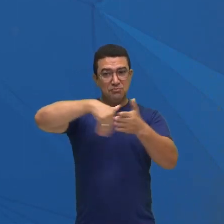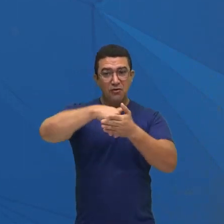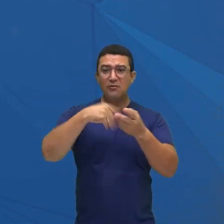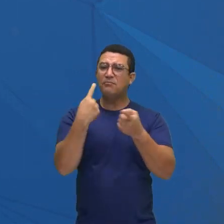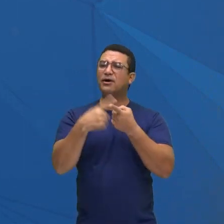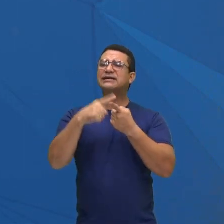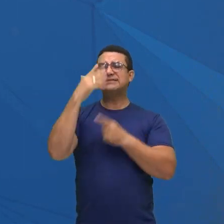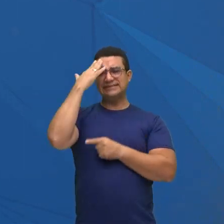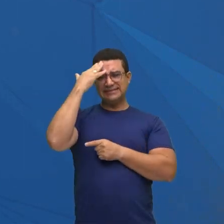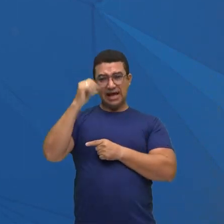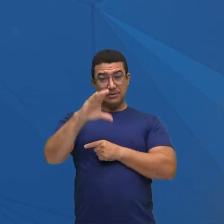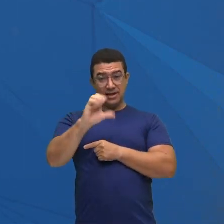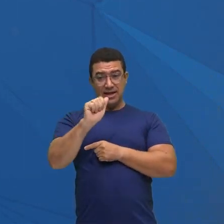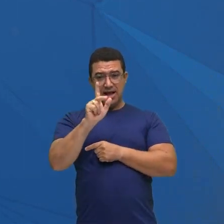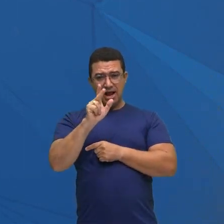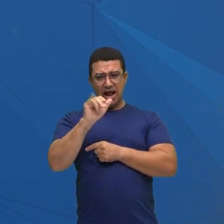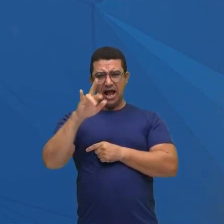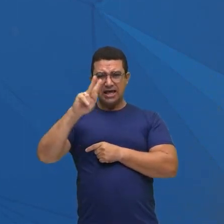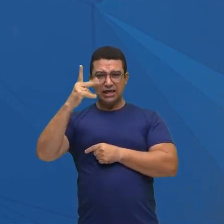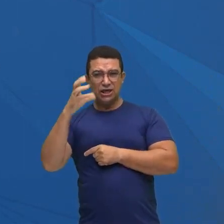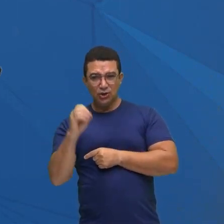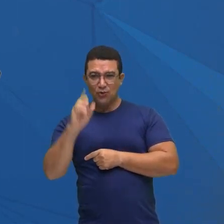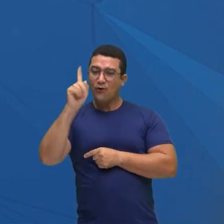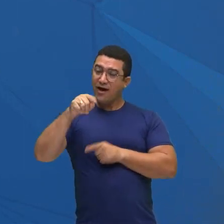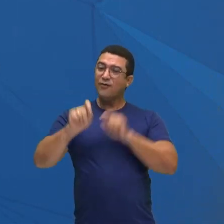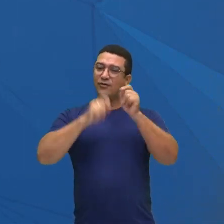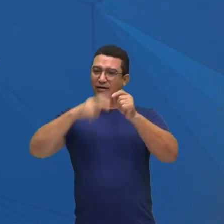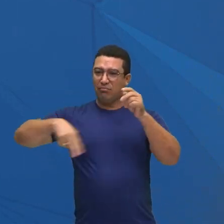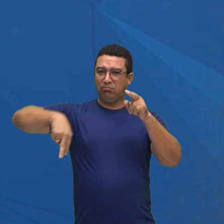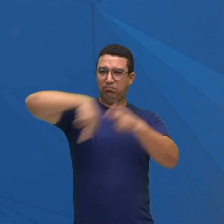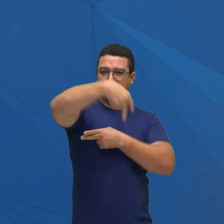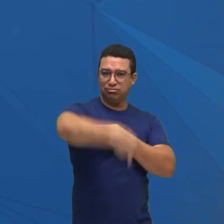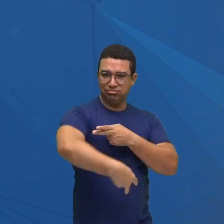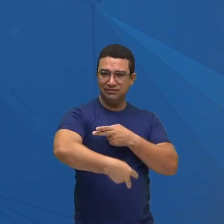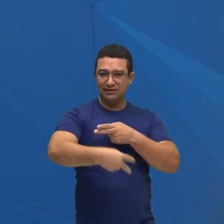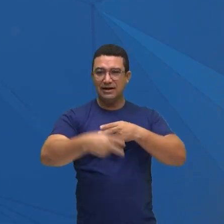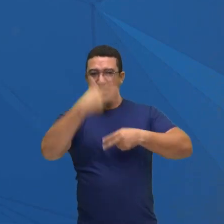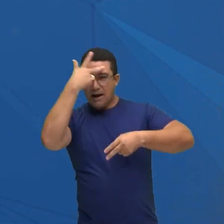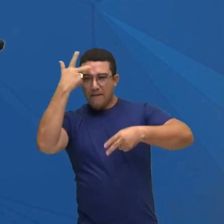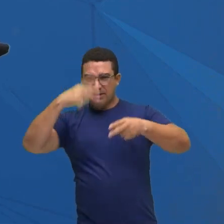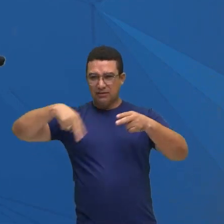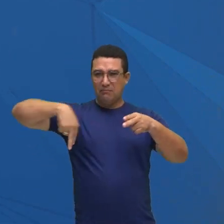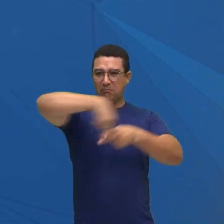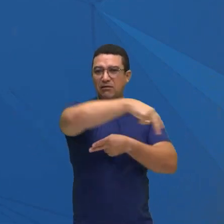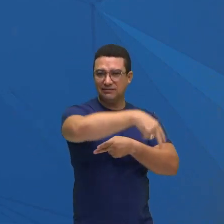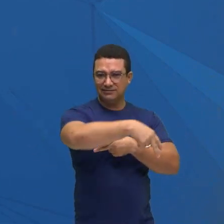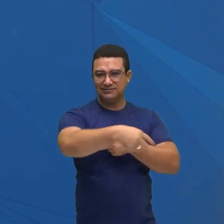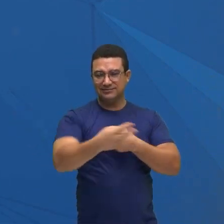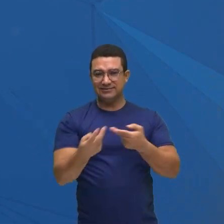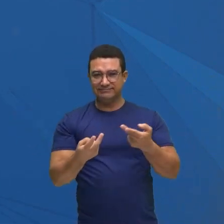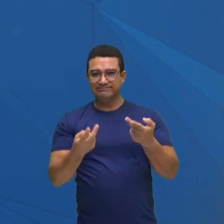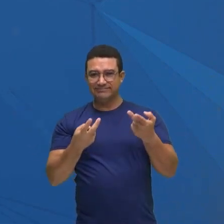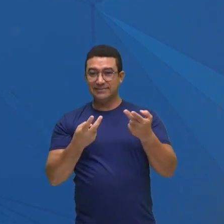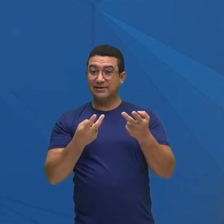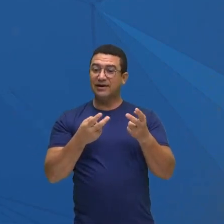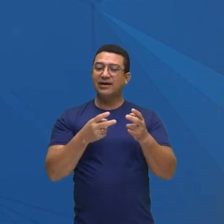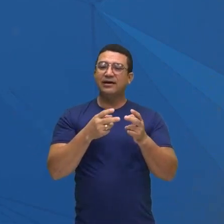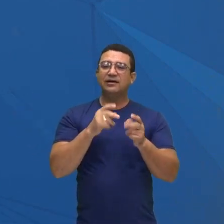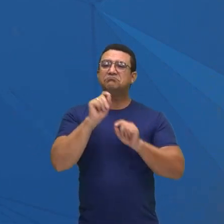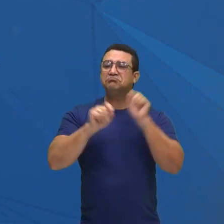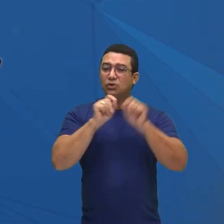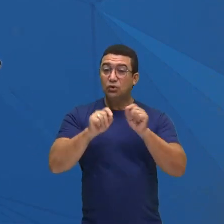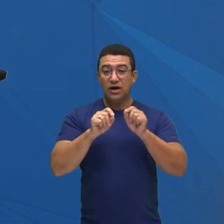já assumiu, né, uma outra característica ali dentro desse contexto, que fala daquela jogada mais agressiva, onde